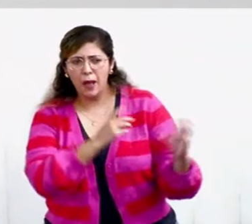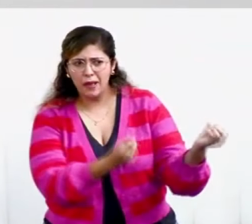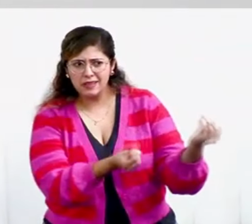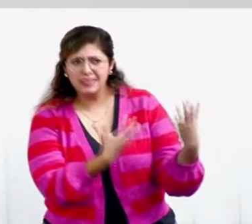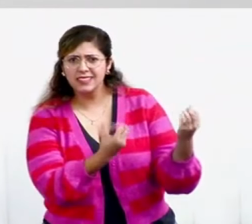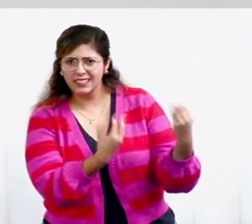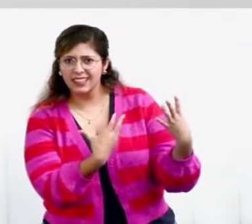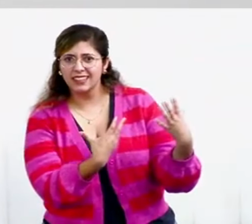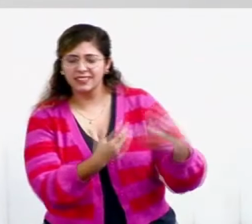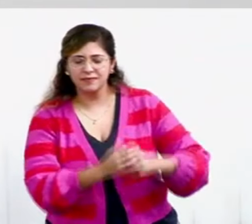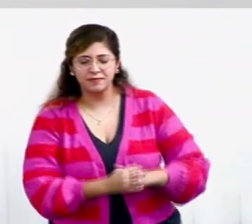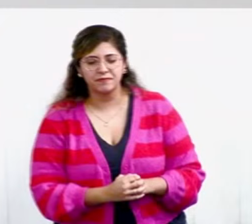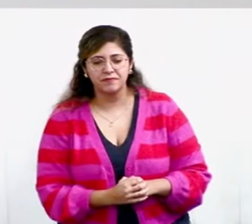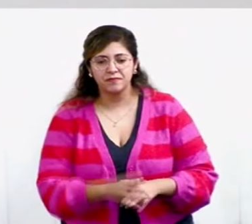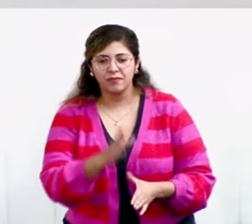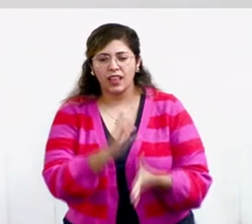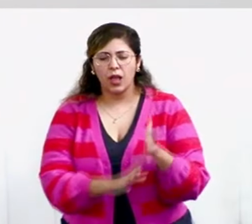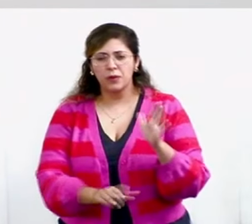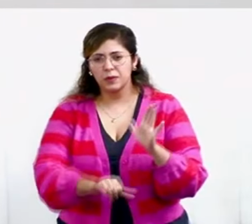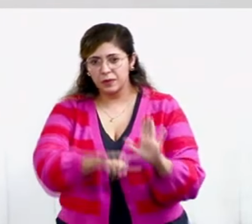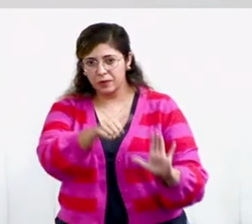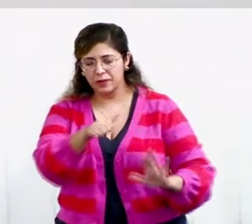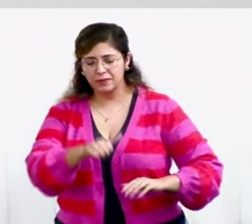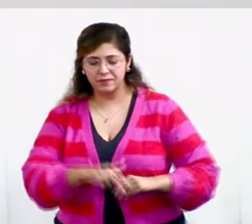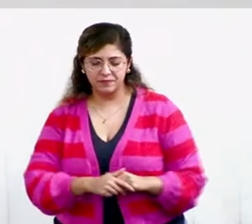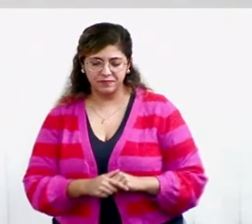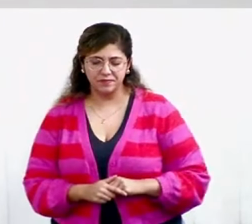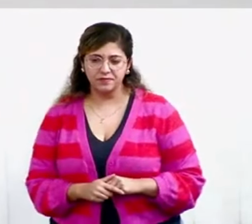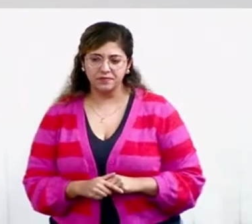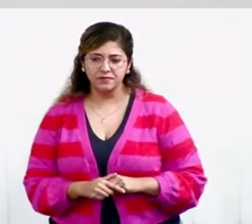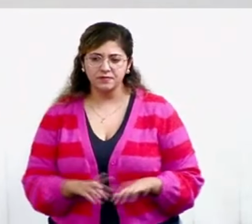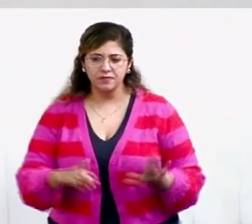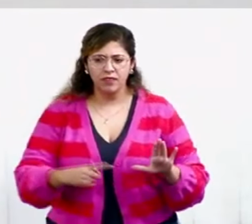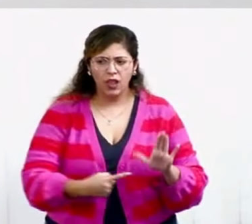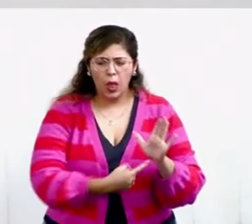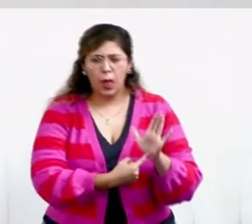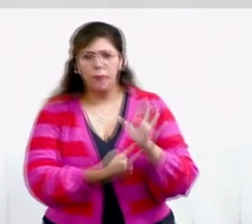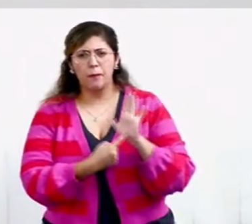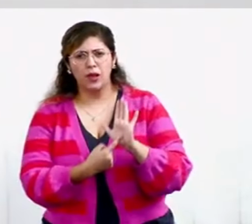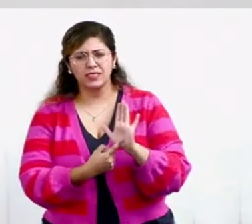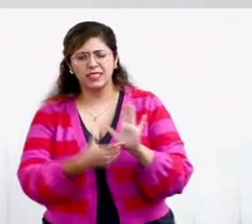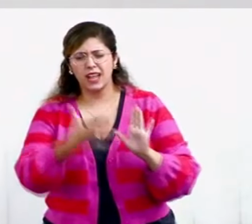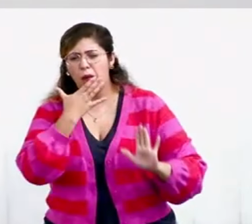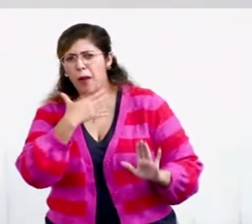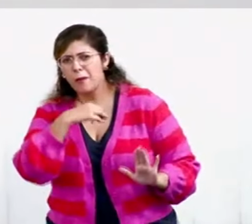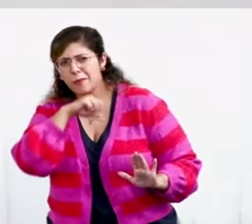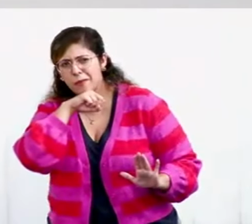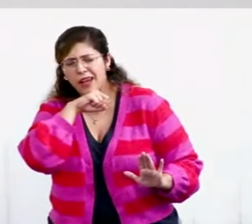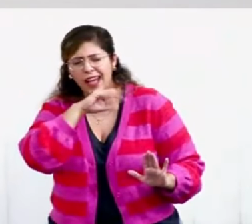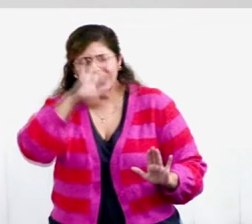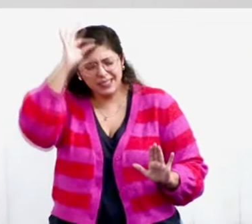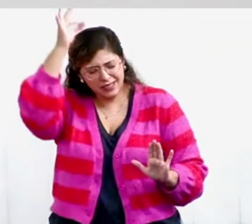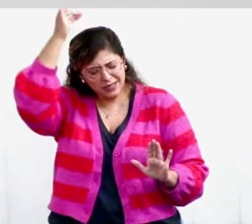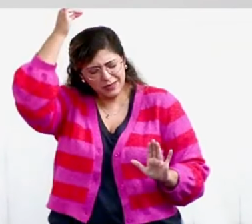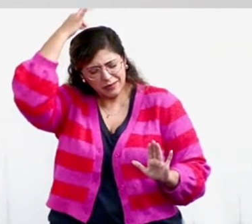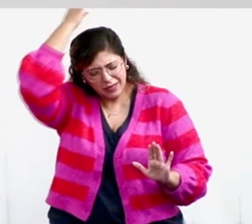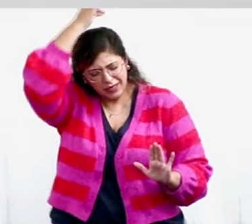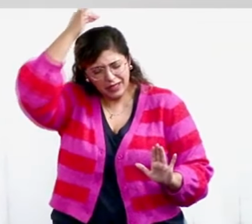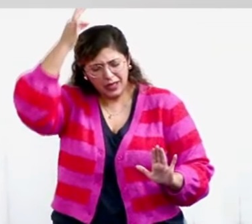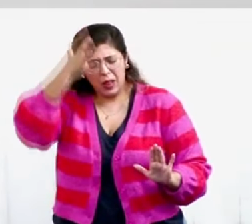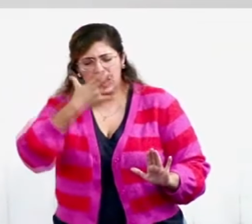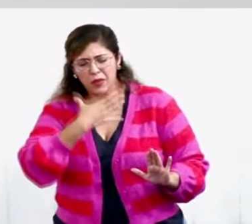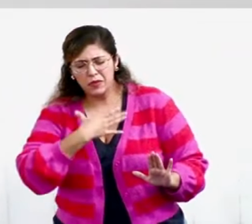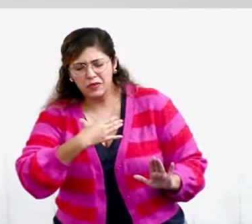aqui. O capítulo 1, ele destaca para nós a obra de Deus Pai, do Deus Filho, Deus Espírito Santo na